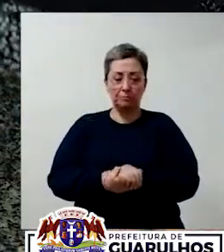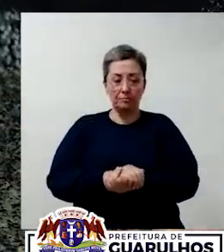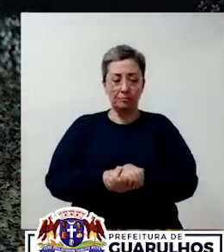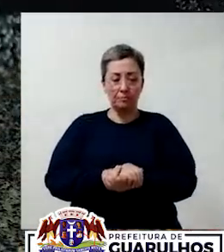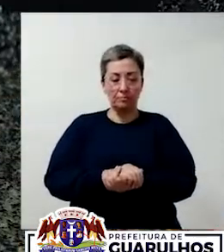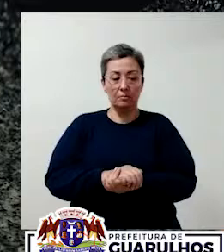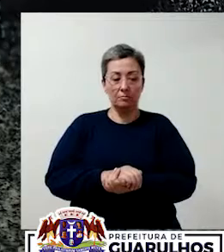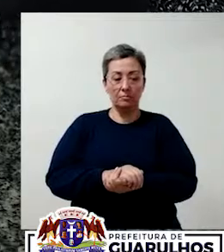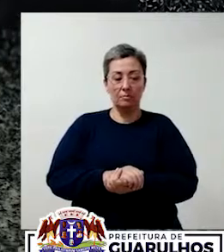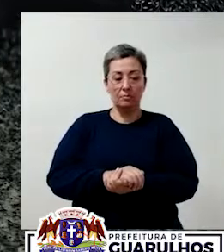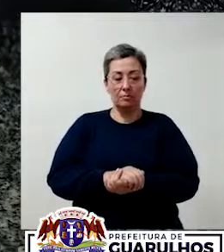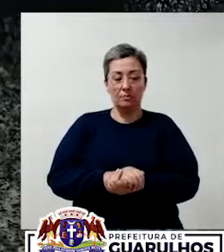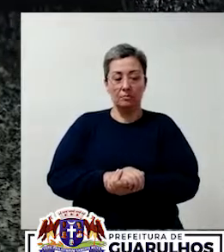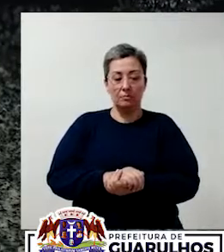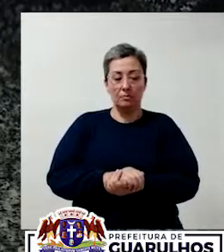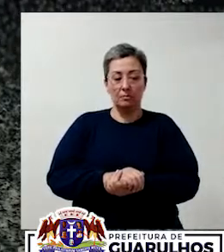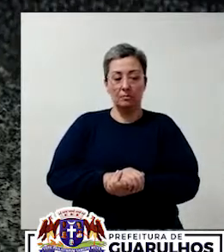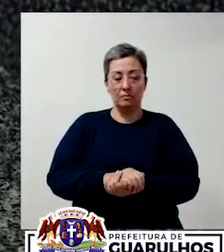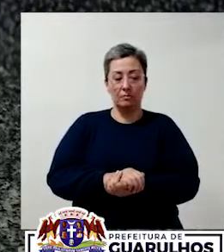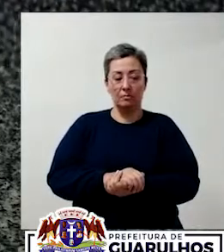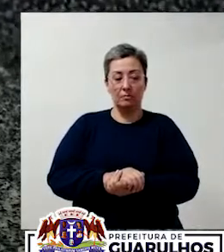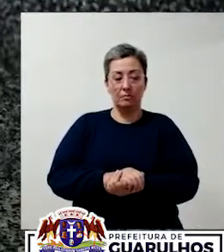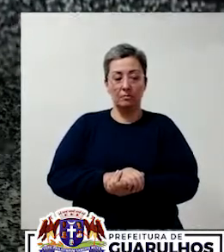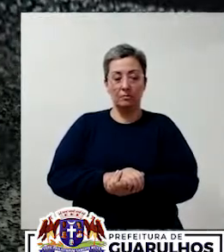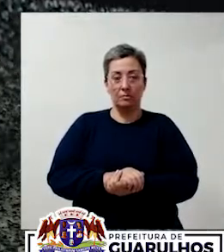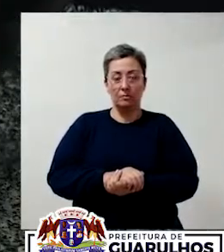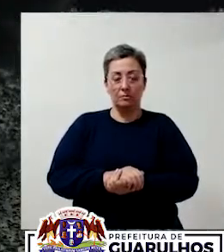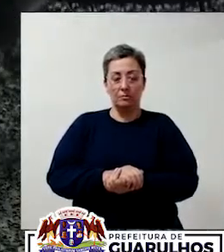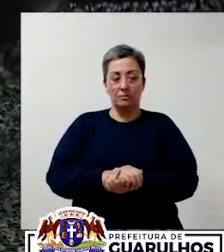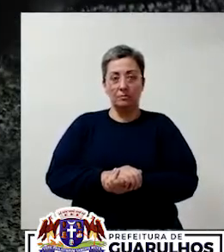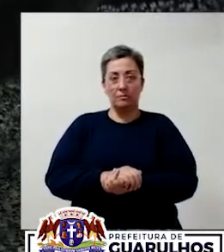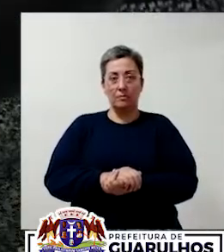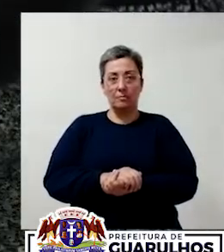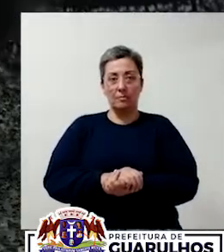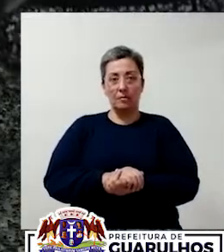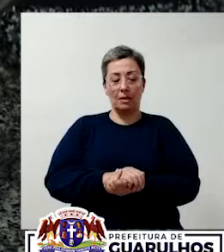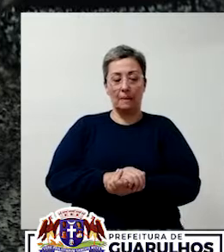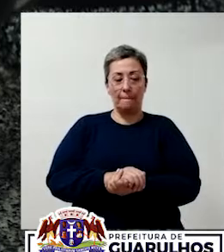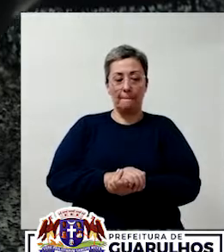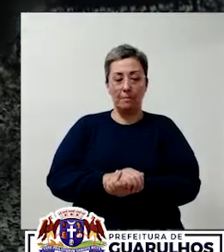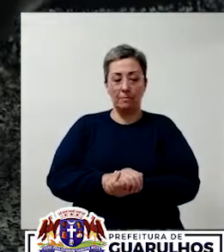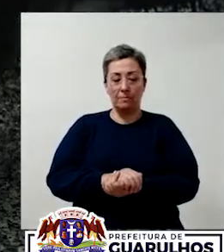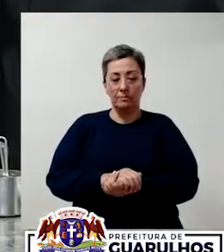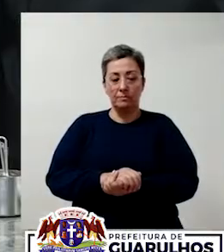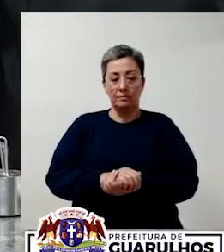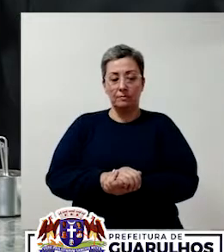é vendido em alguns lugares, também pode.